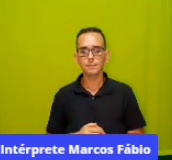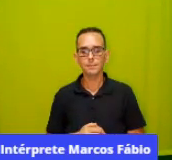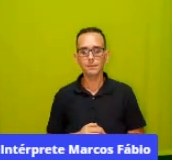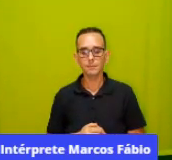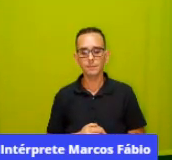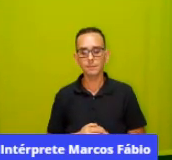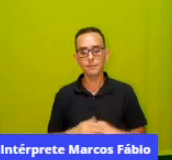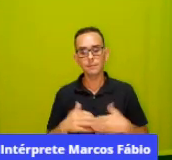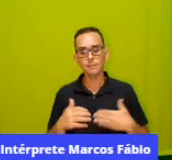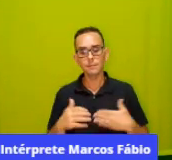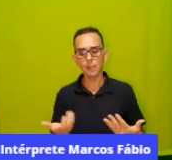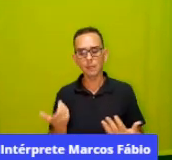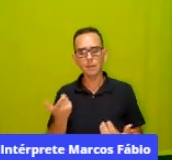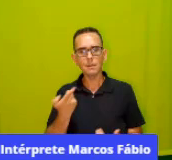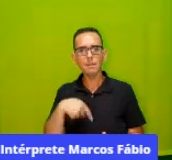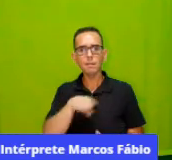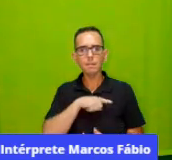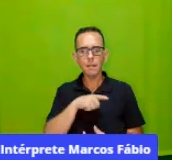aluno.